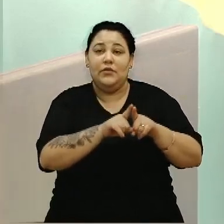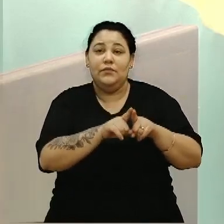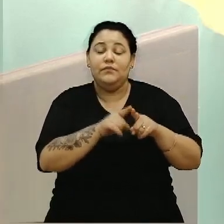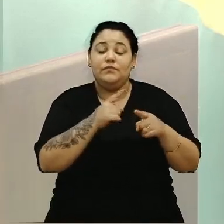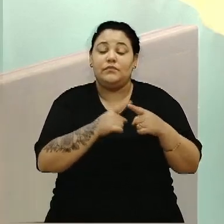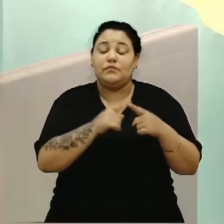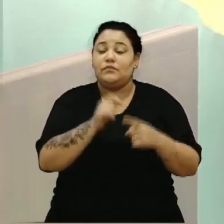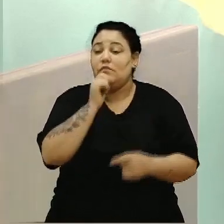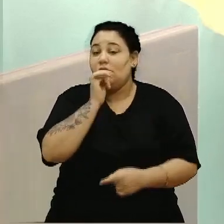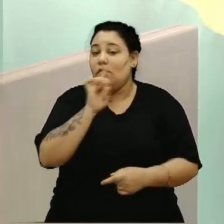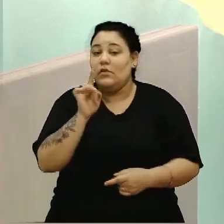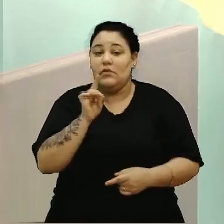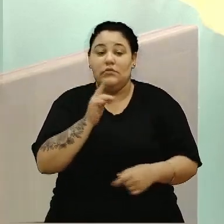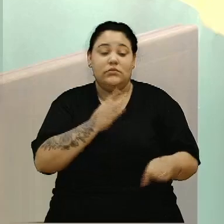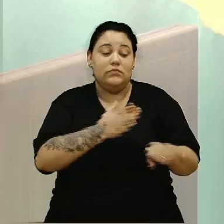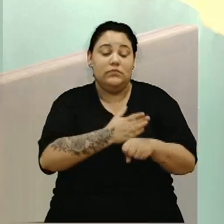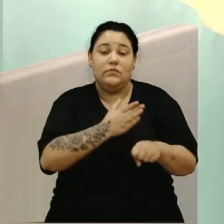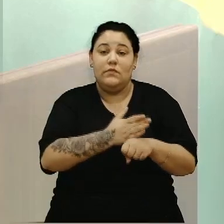incluído